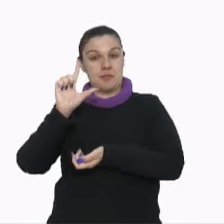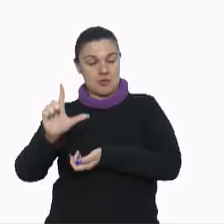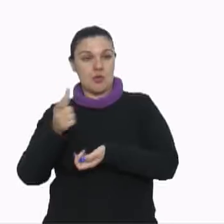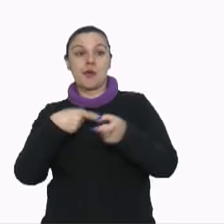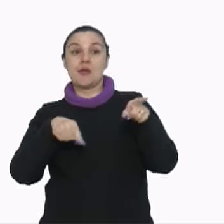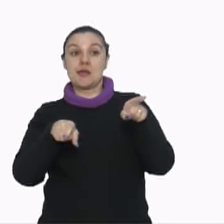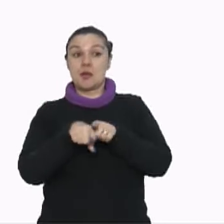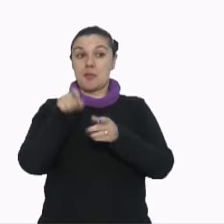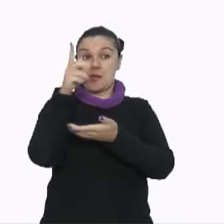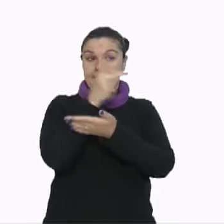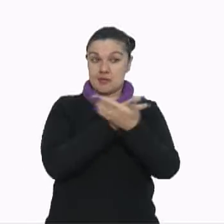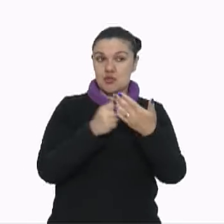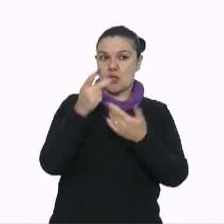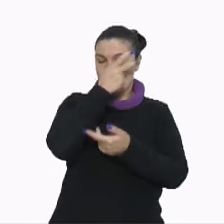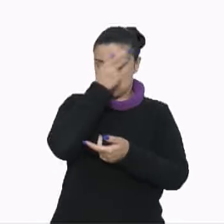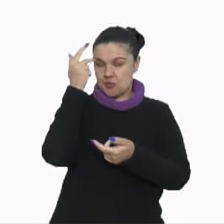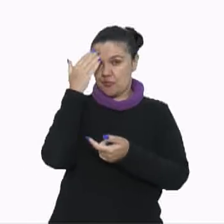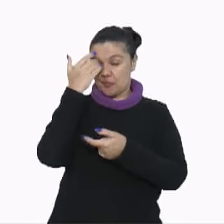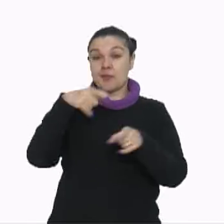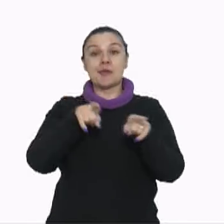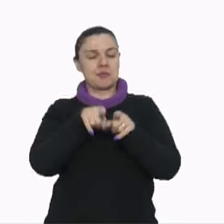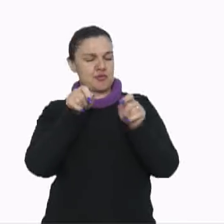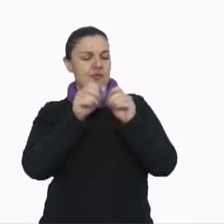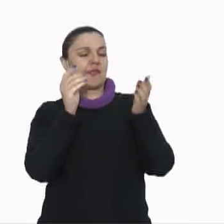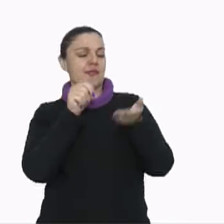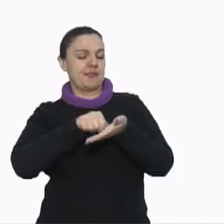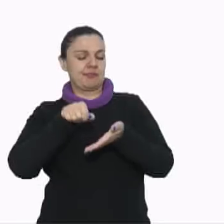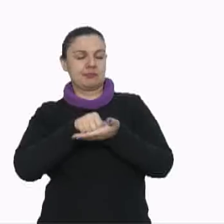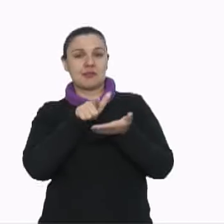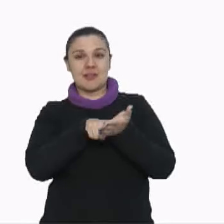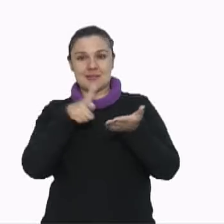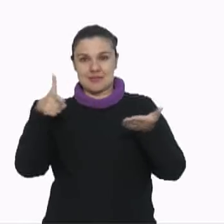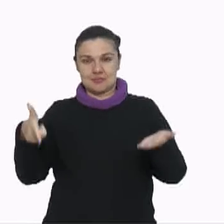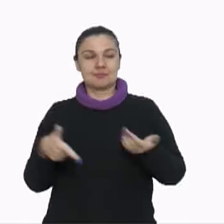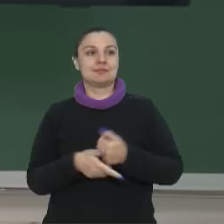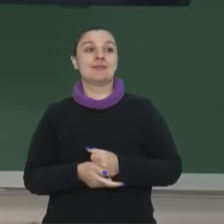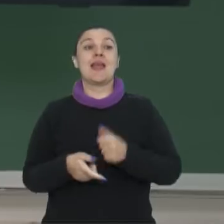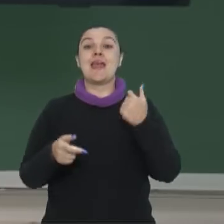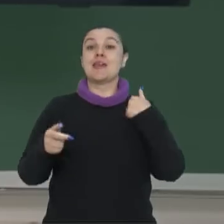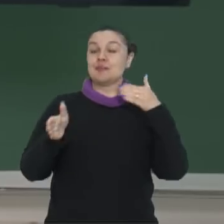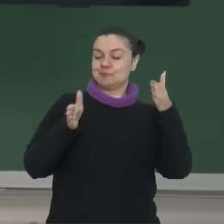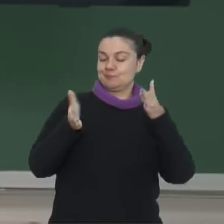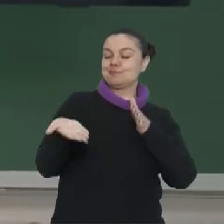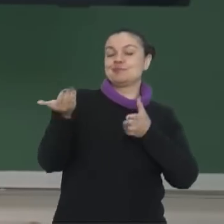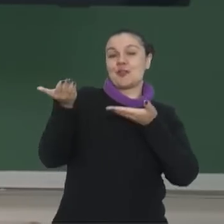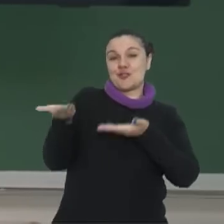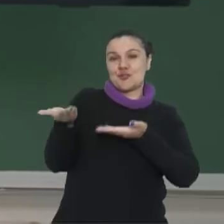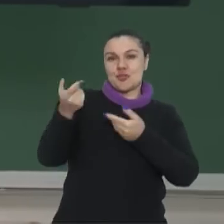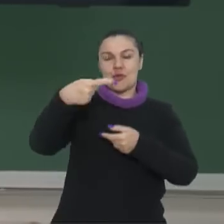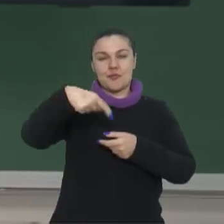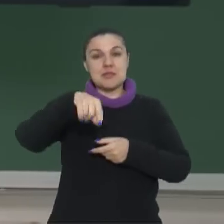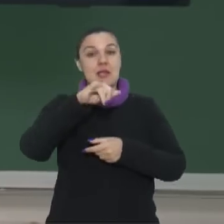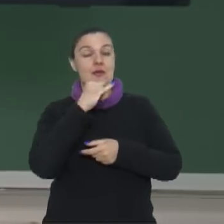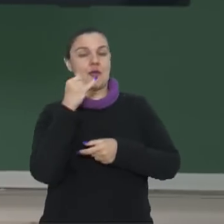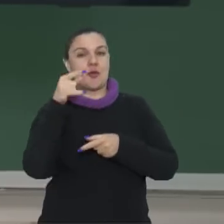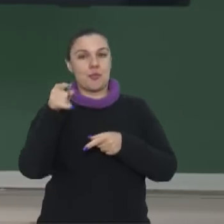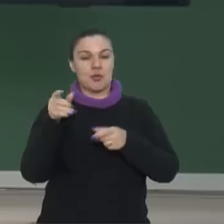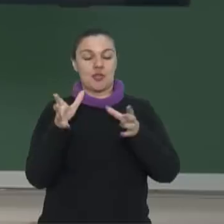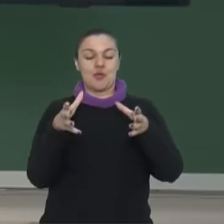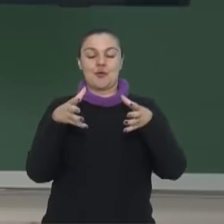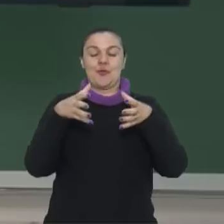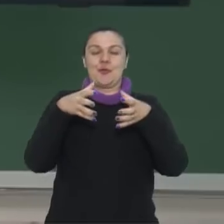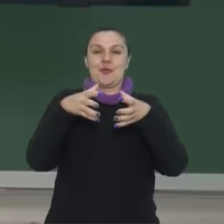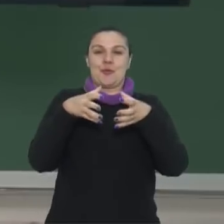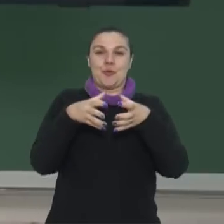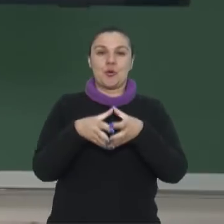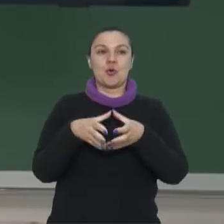Bandeira, além de ter produzido suas próprias histórias. Quem é da minha época vai saber o quão importantes são,